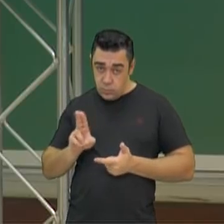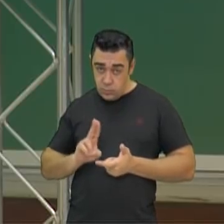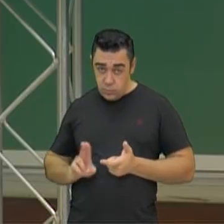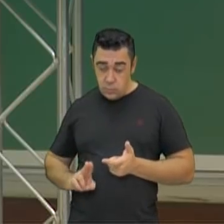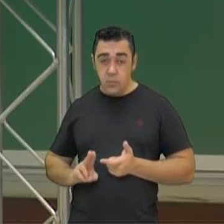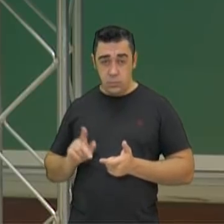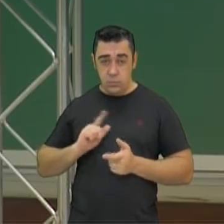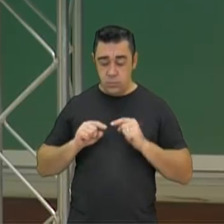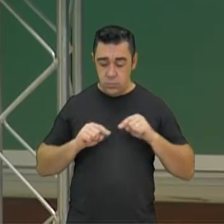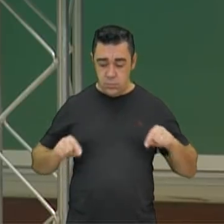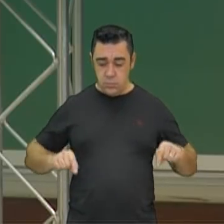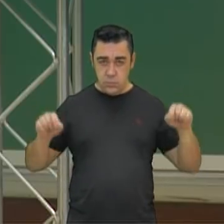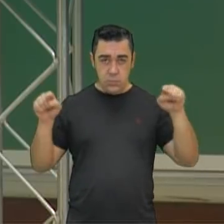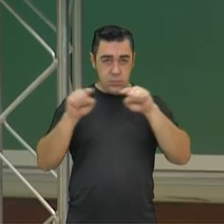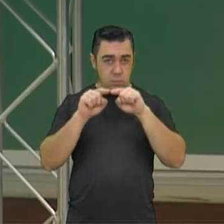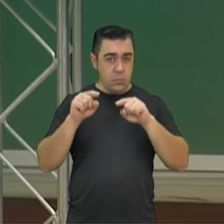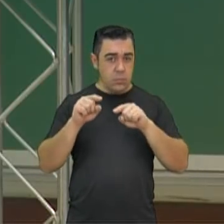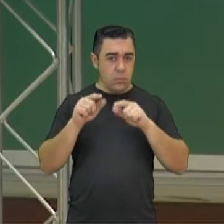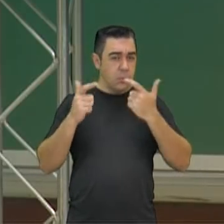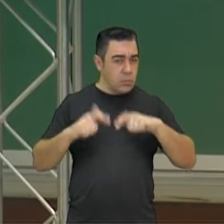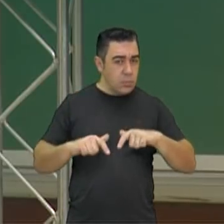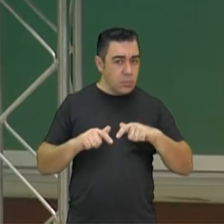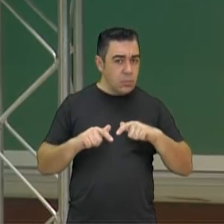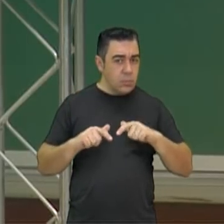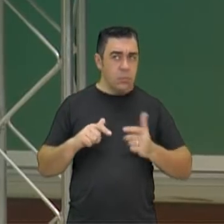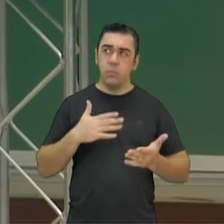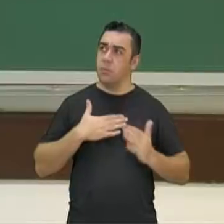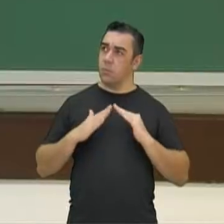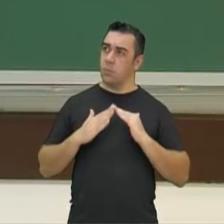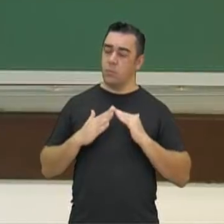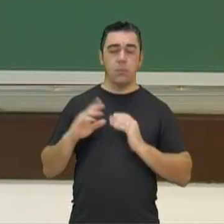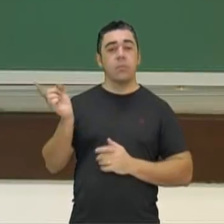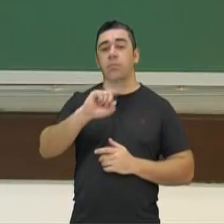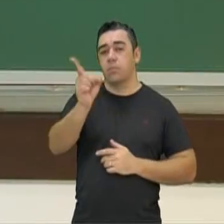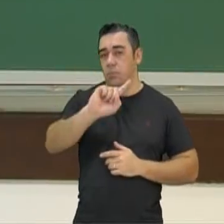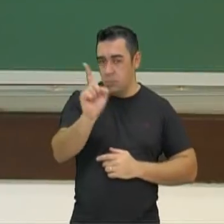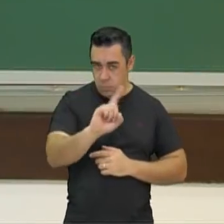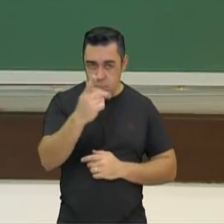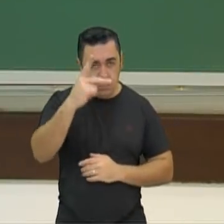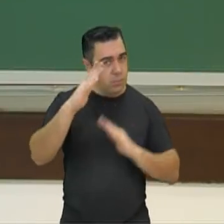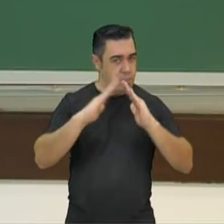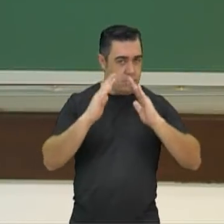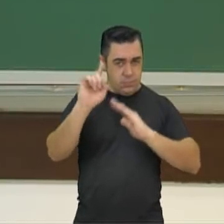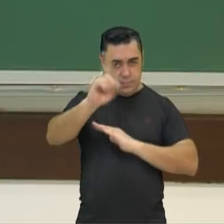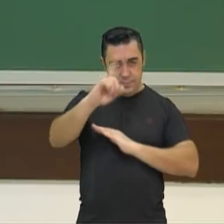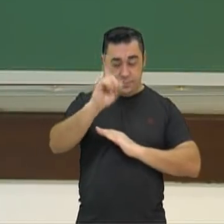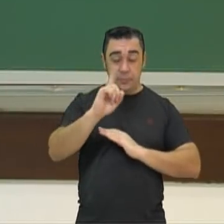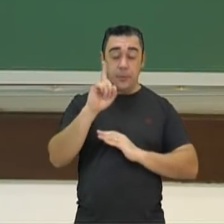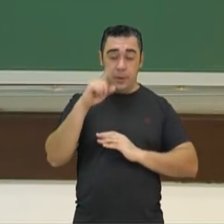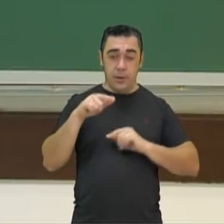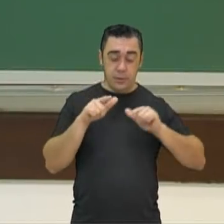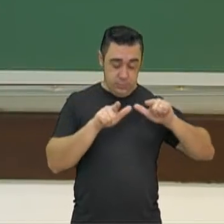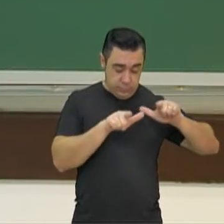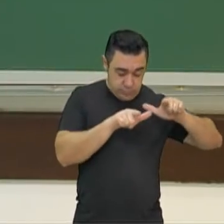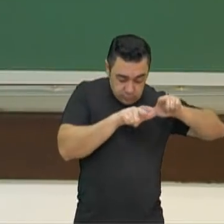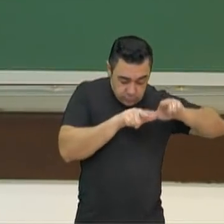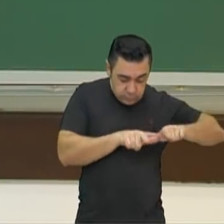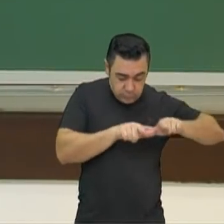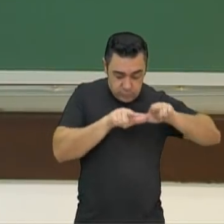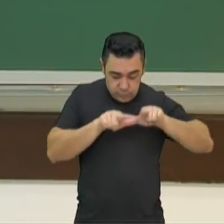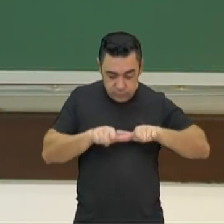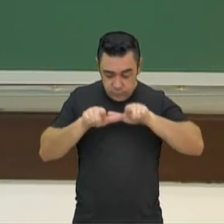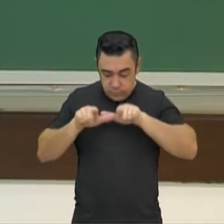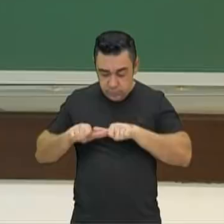tabuleiro com o endereço de sua casa. Então, assim, como assim da minha casa? Pensa lá, ó, a minha casa, por exemplo, vamos pôr o nome, é Rua